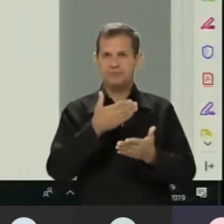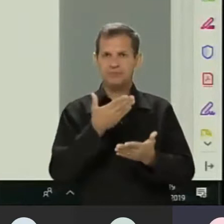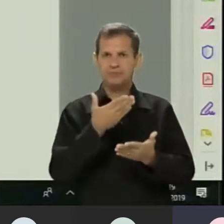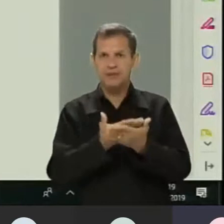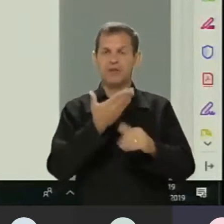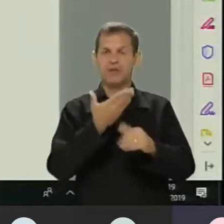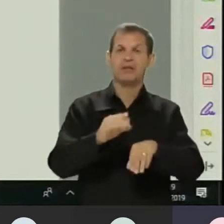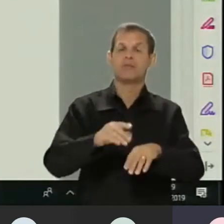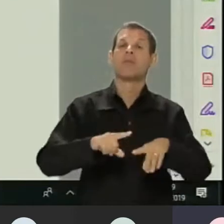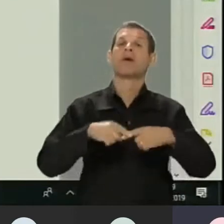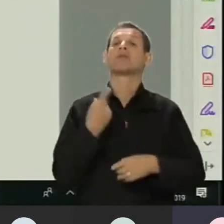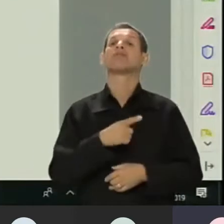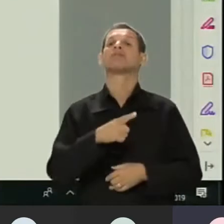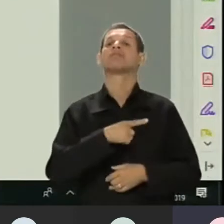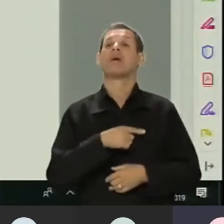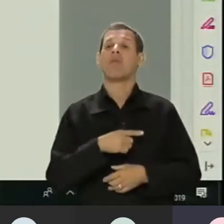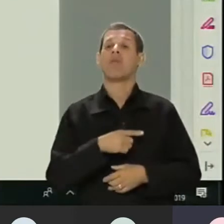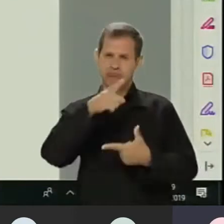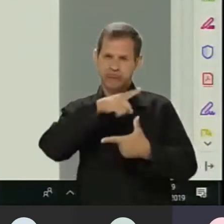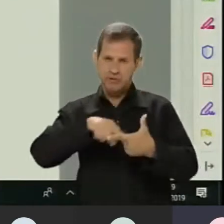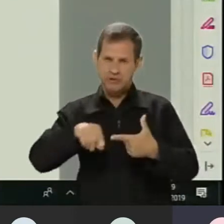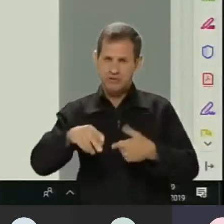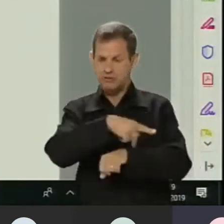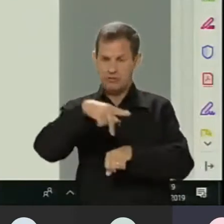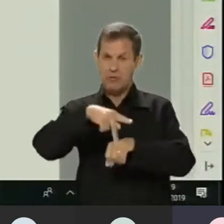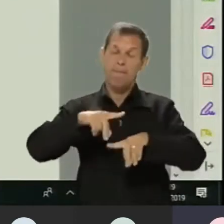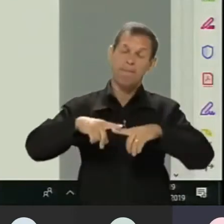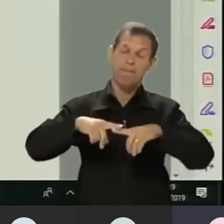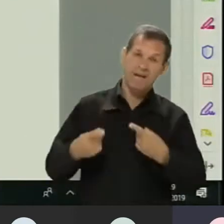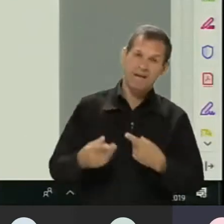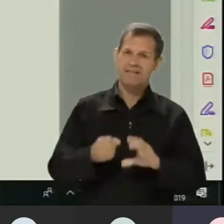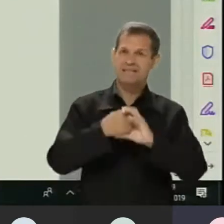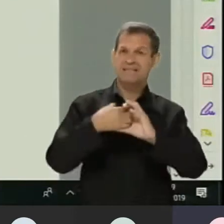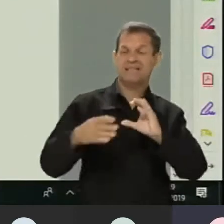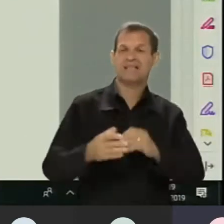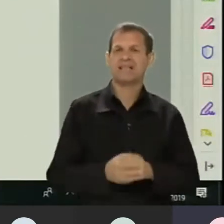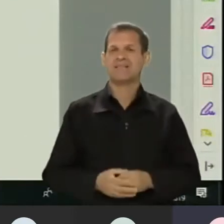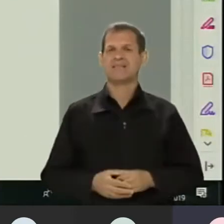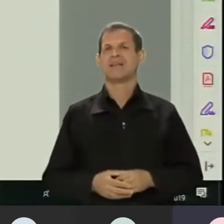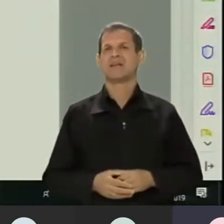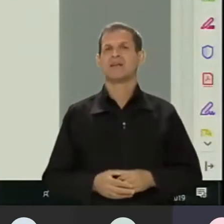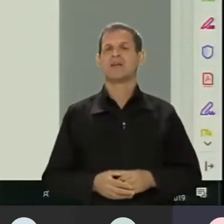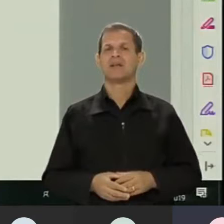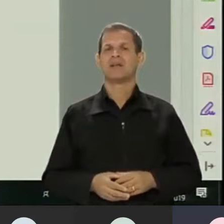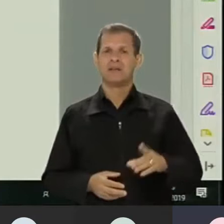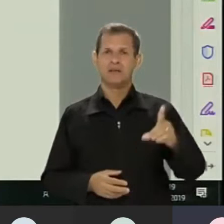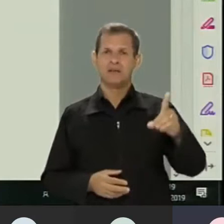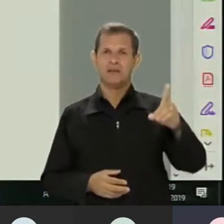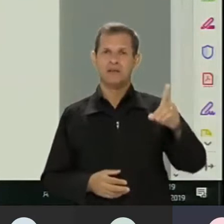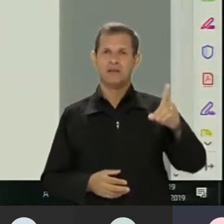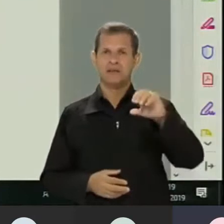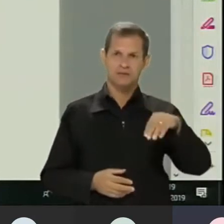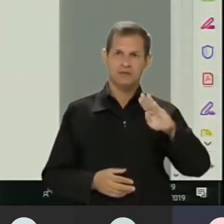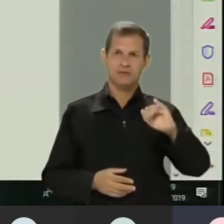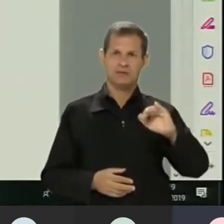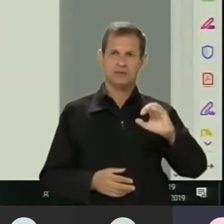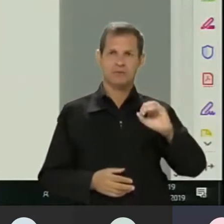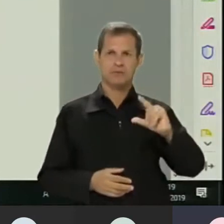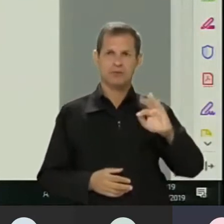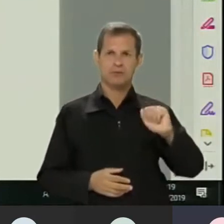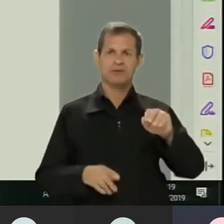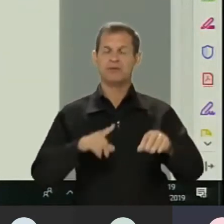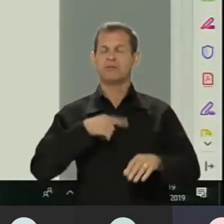aula prática. Tá? Então, a gente tem a divisão do nosso país em relação às características dessas zonas bioclimáticas e